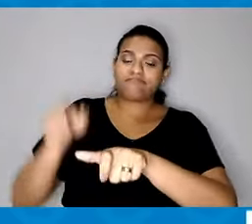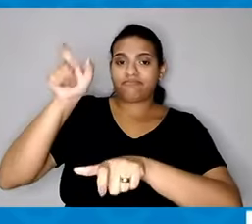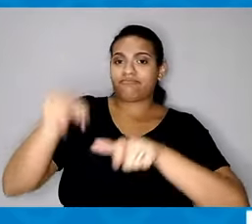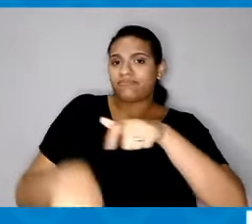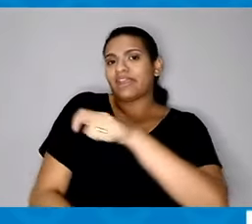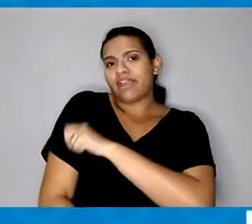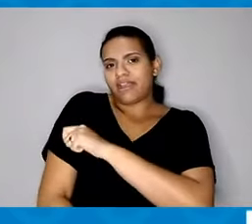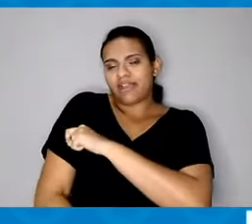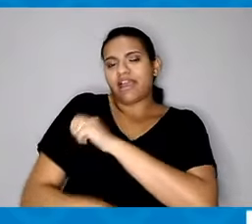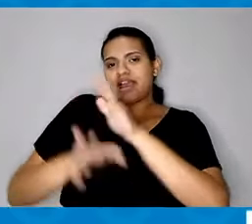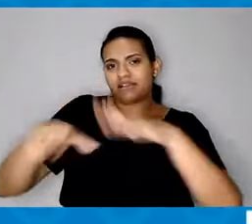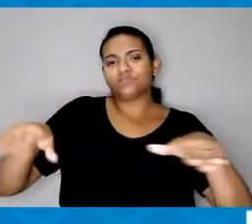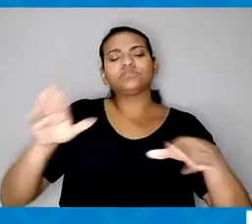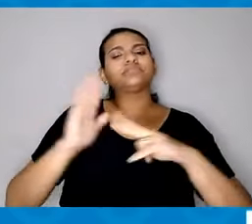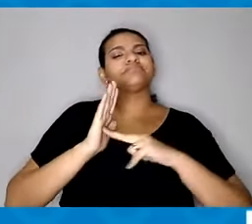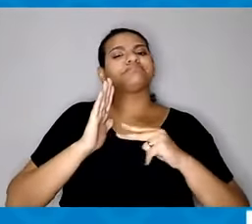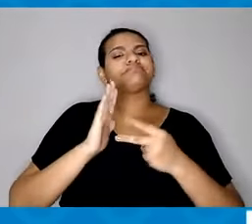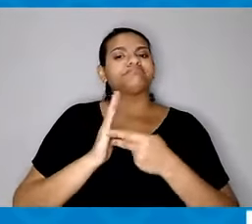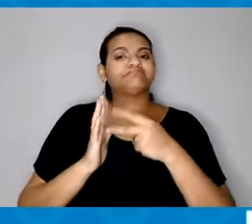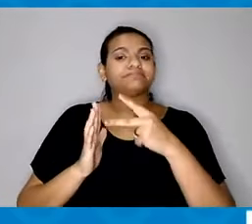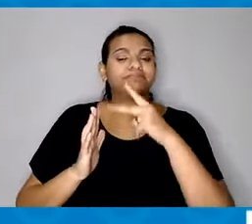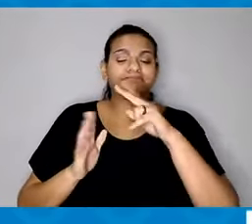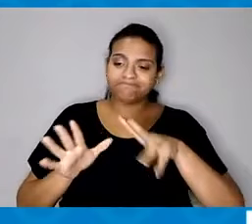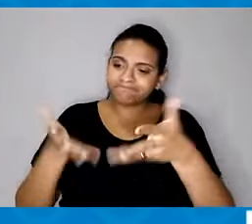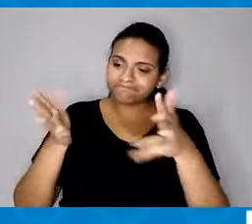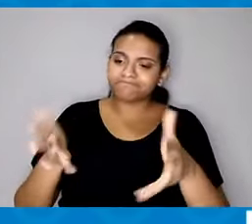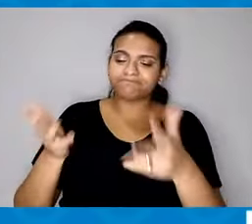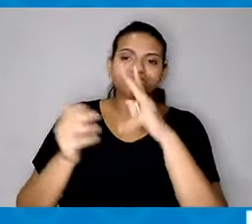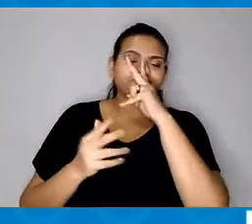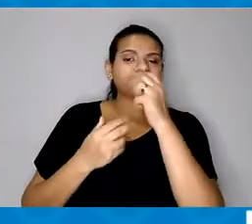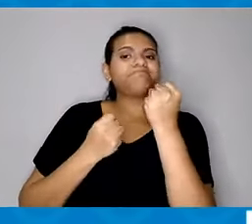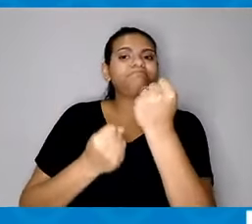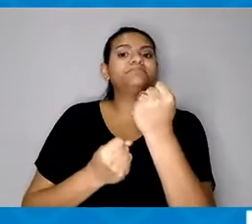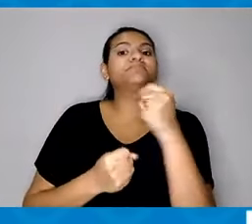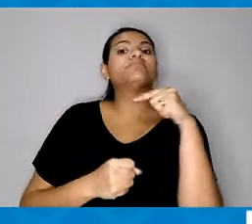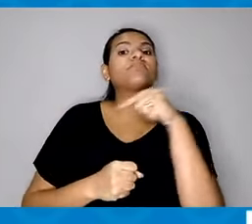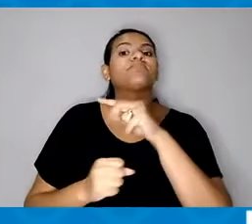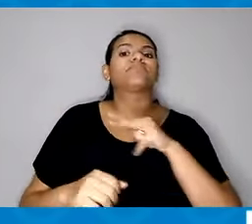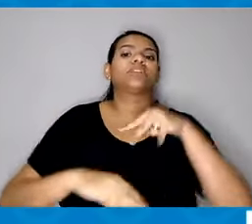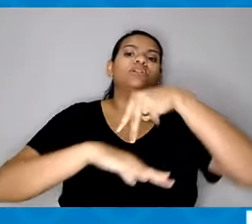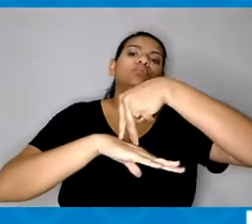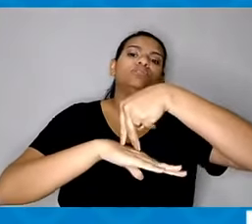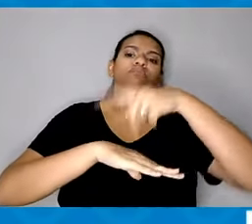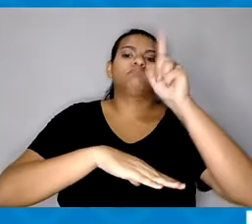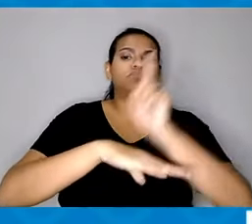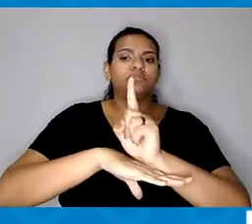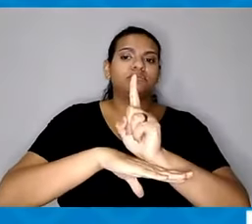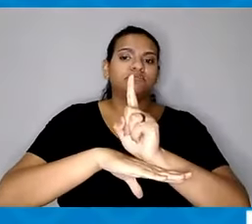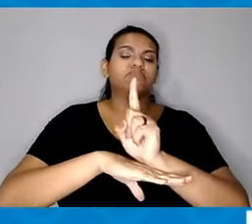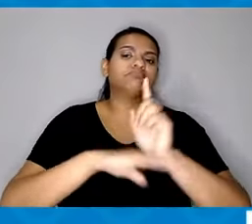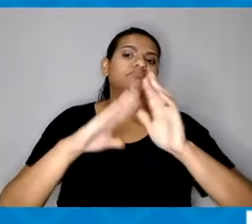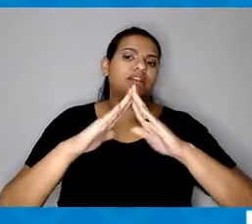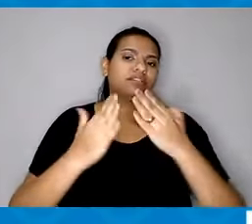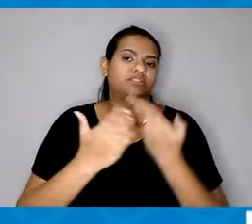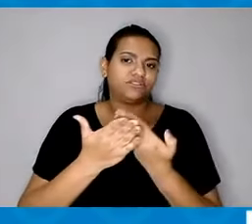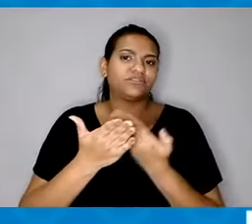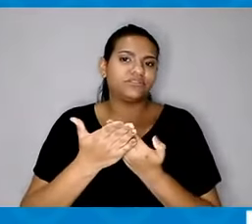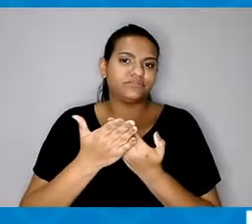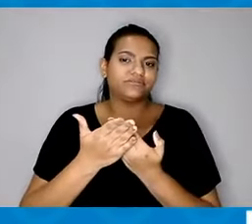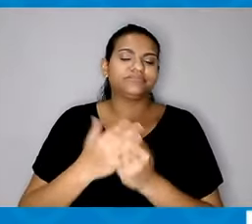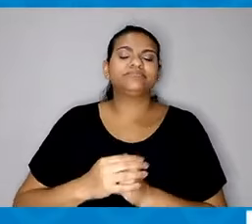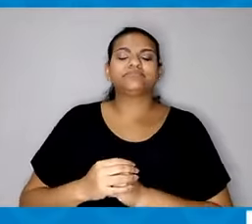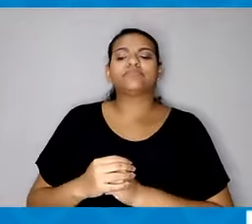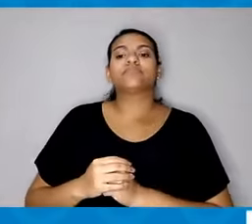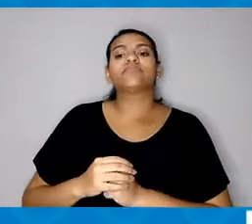de fortalecimento do protagonismo desses estudantes na escola. Se a gente